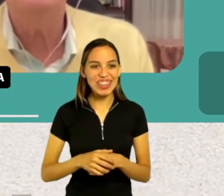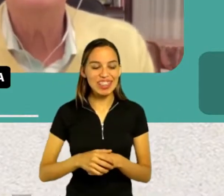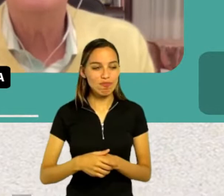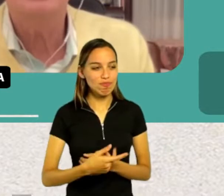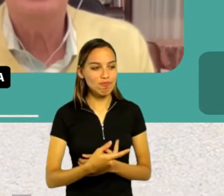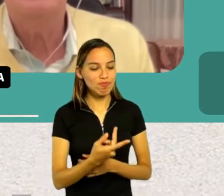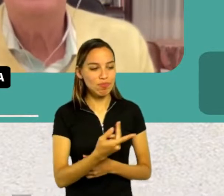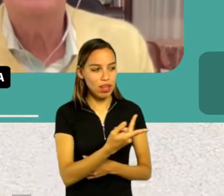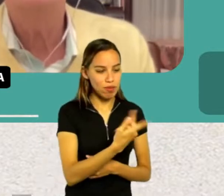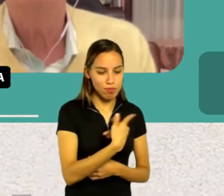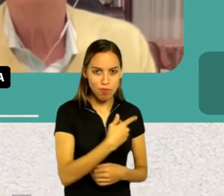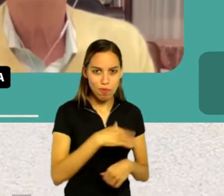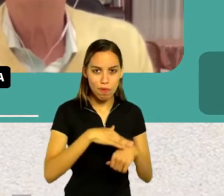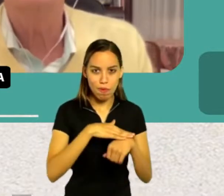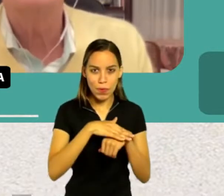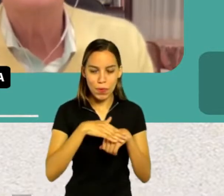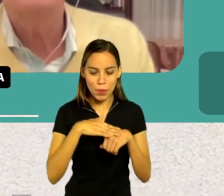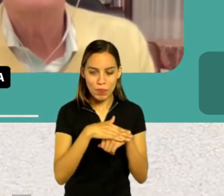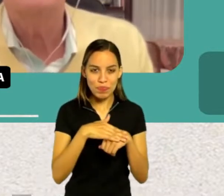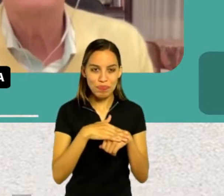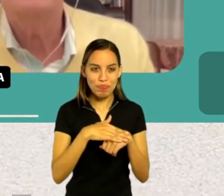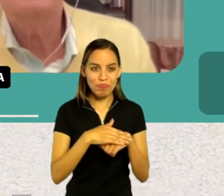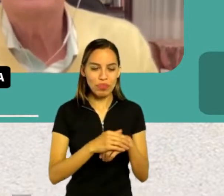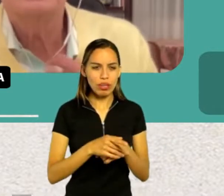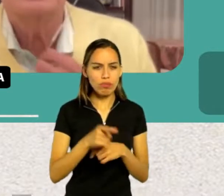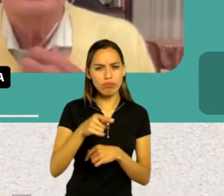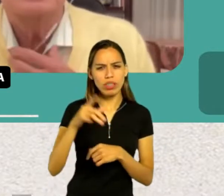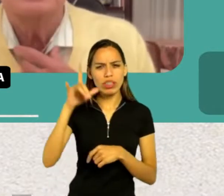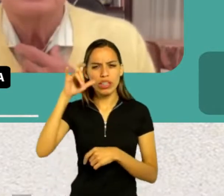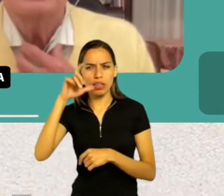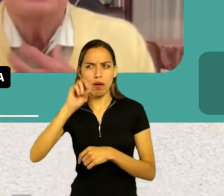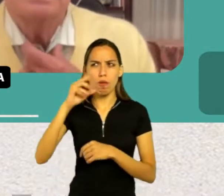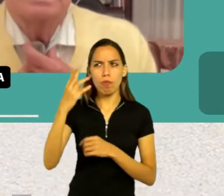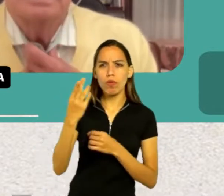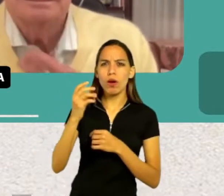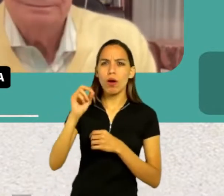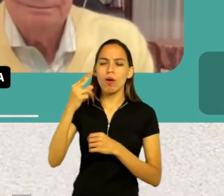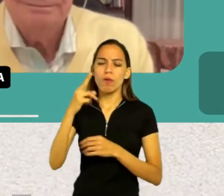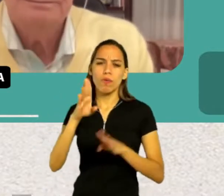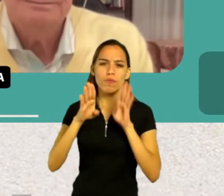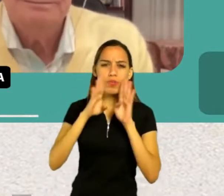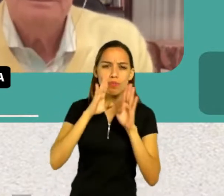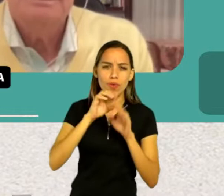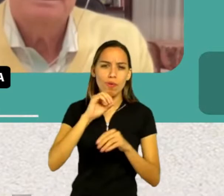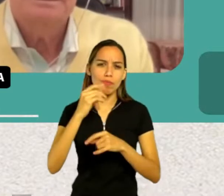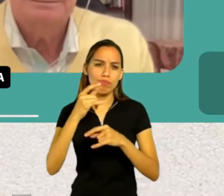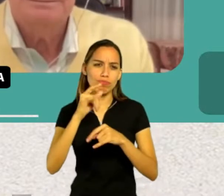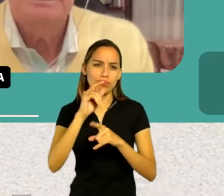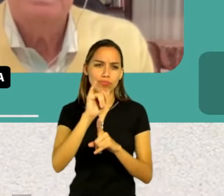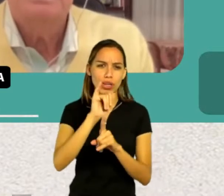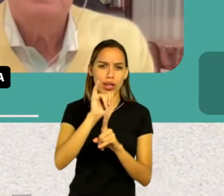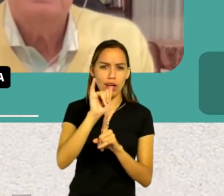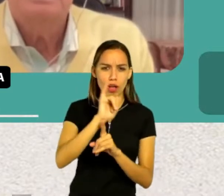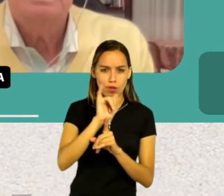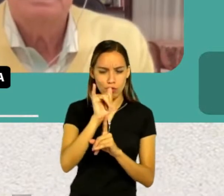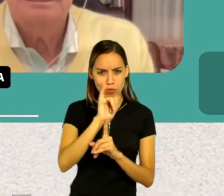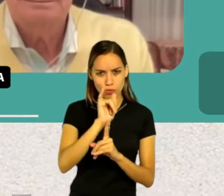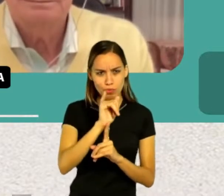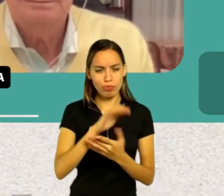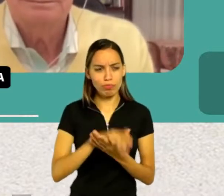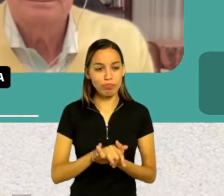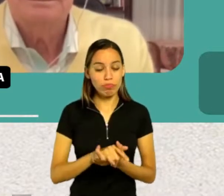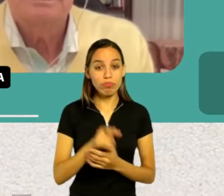seja pelo Instagram, ou pelo Facebook, ou pelo YouTube, que é a forma mais fácil de assistir. No YouTube do Sempre um